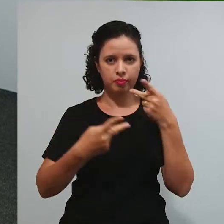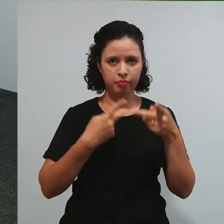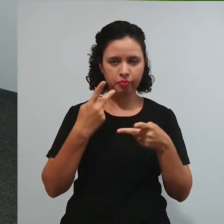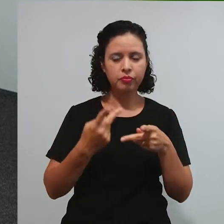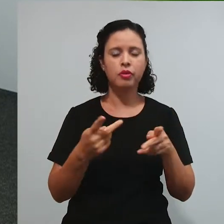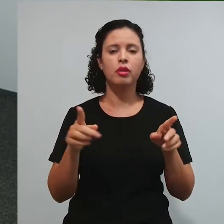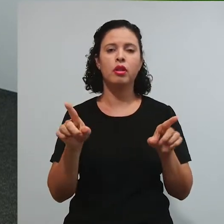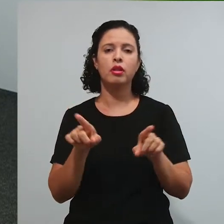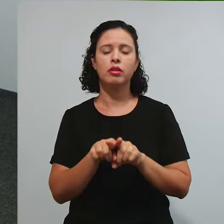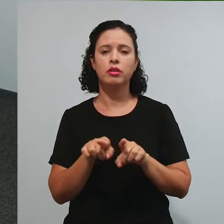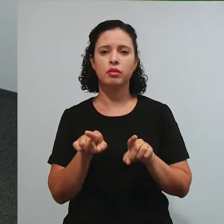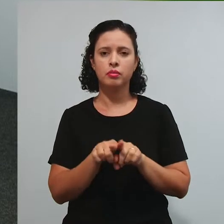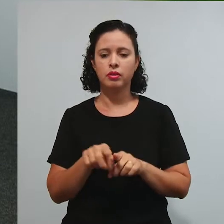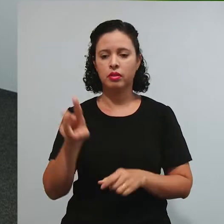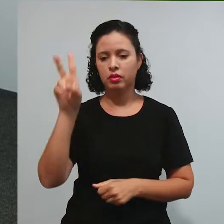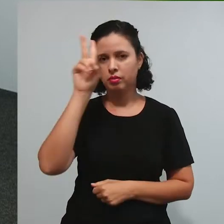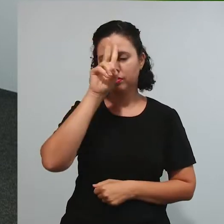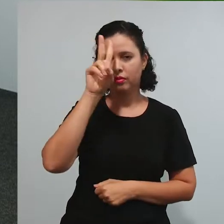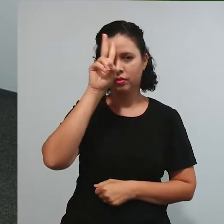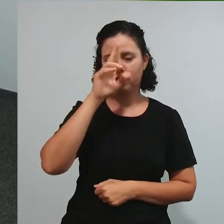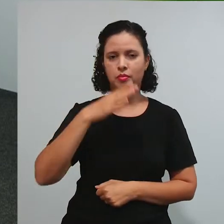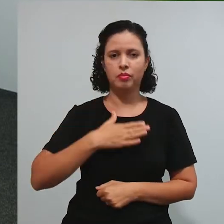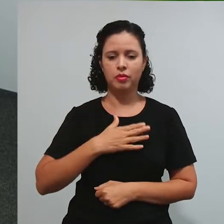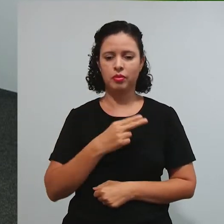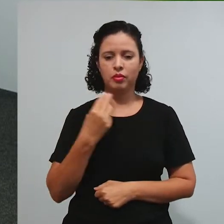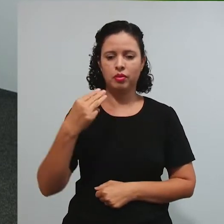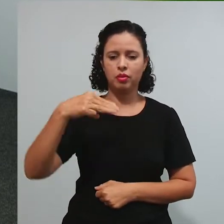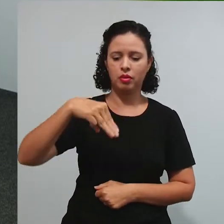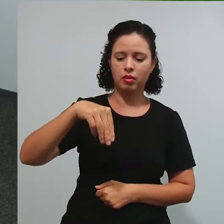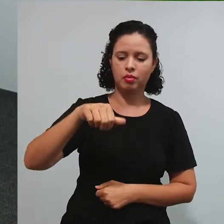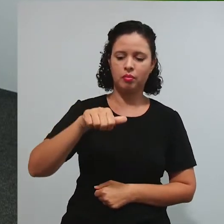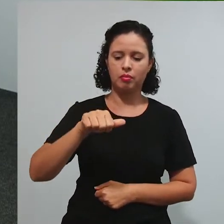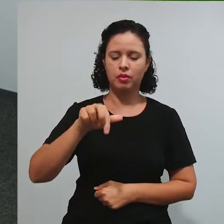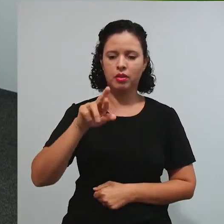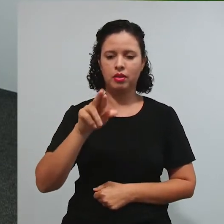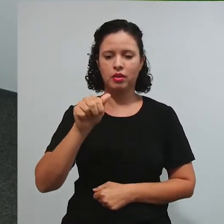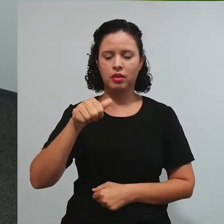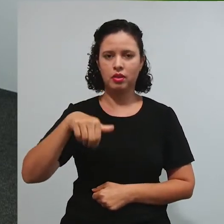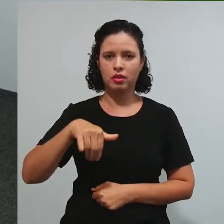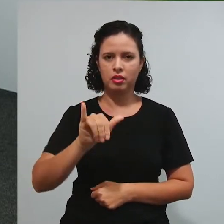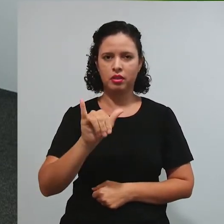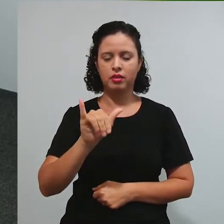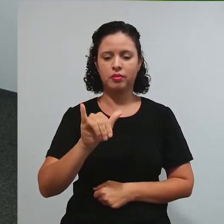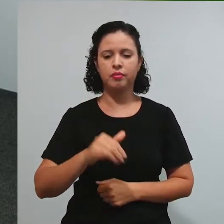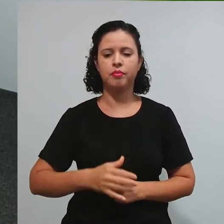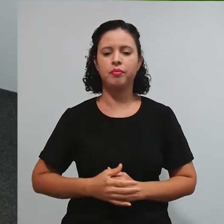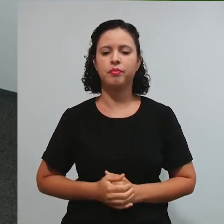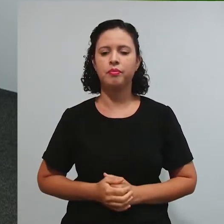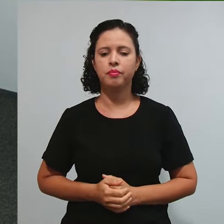falando, né? Lembrando, o meu nome é Maraí, tá? Com a letra M.